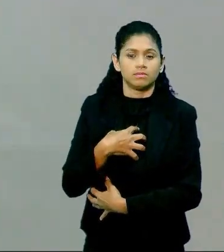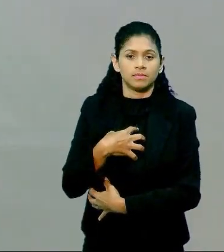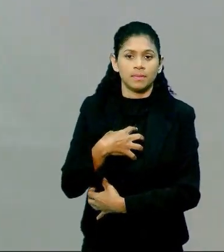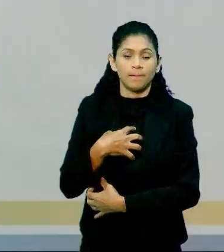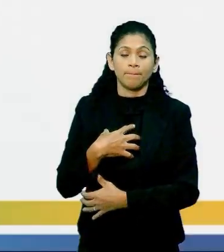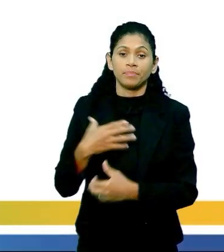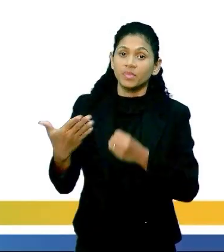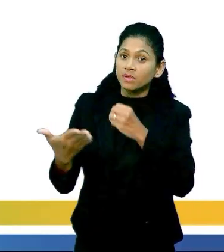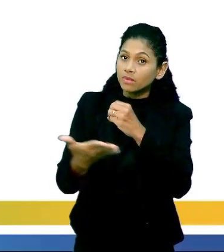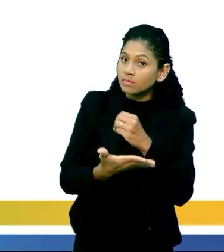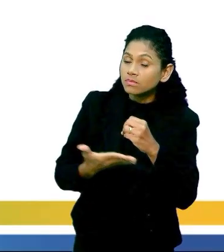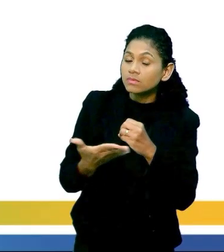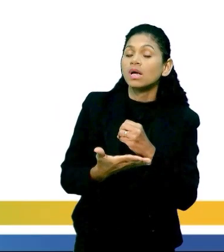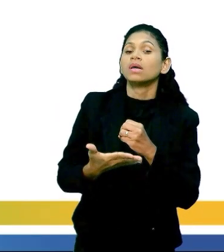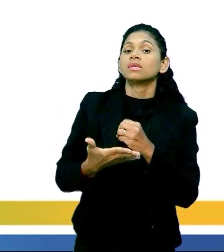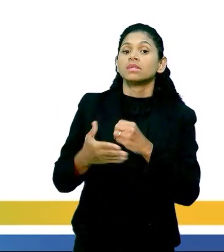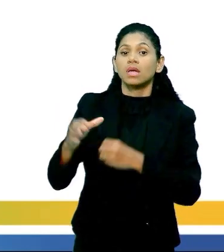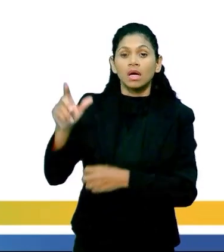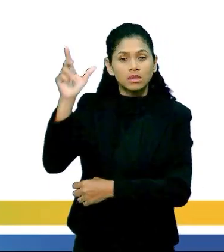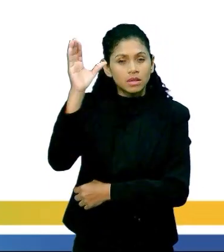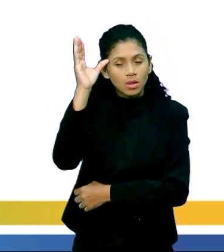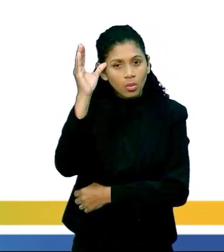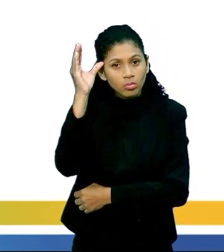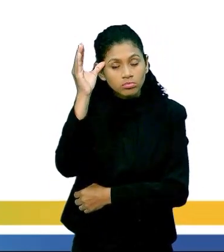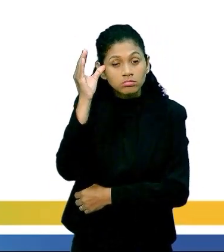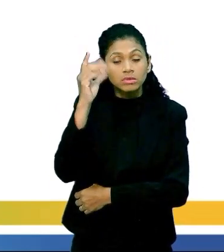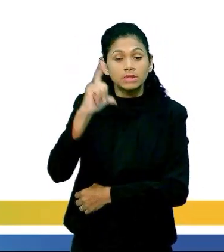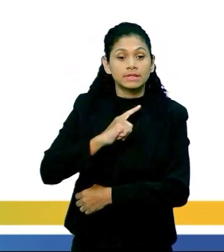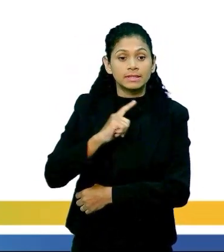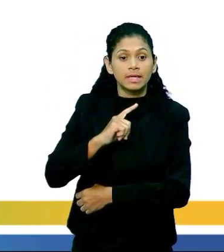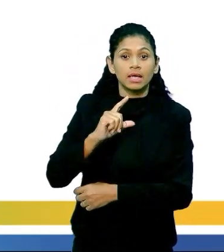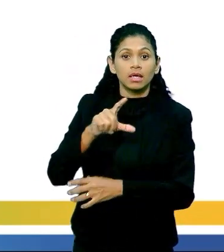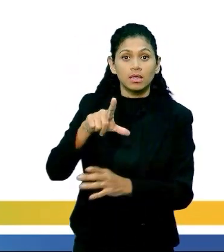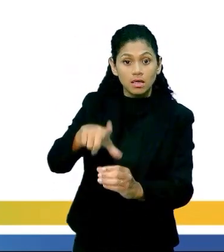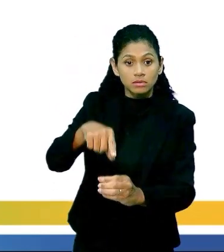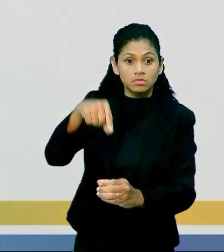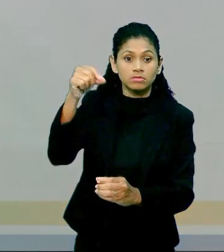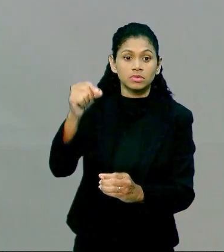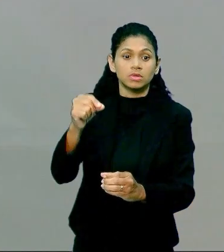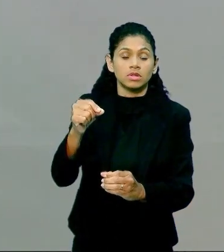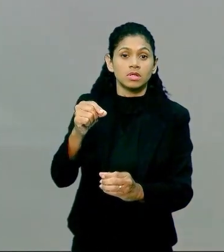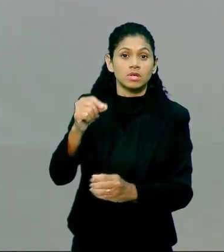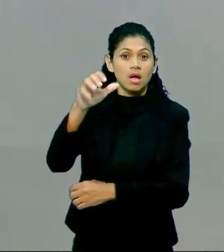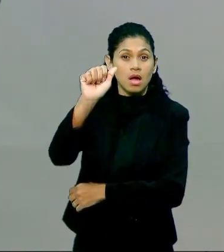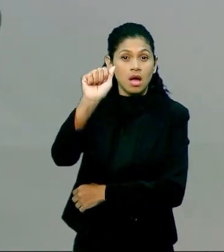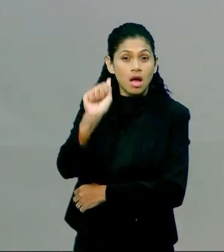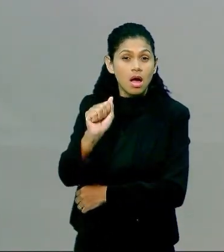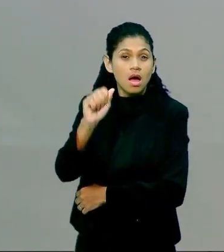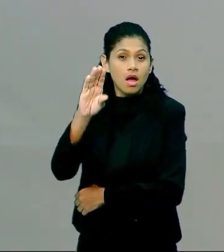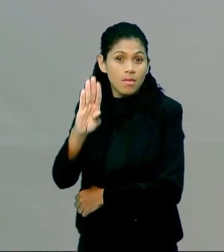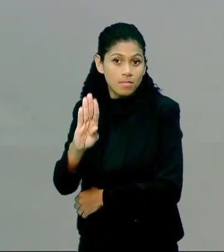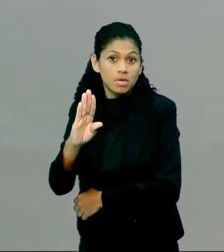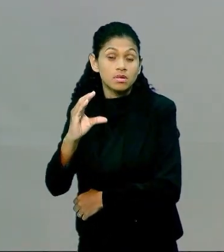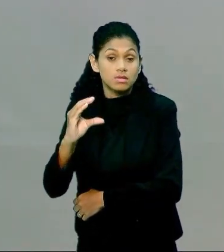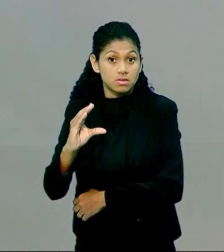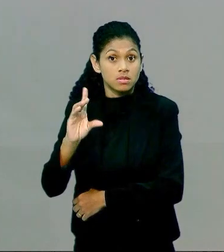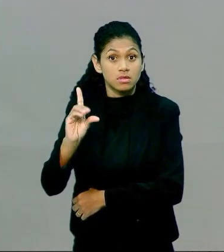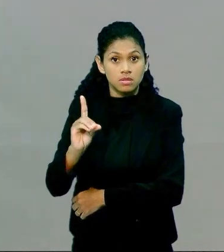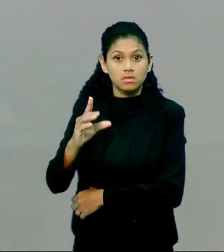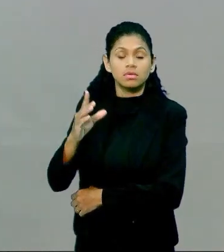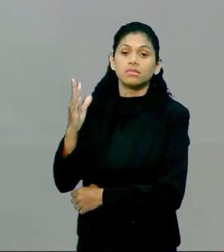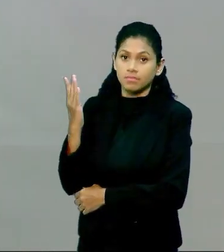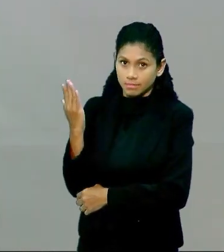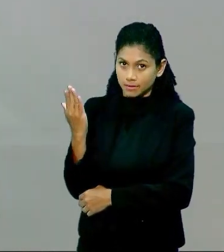aí, com base nessa compreensão, a gente tem as alternativas que pode ser padronização do movimento da dança, O que o